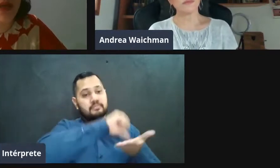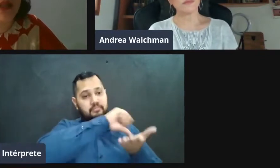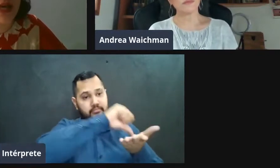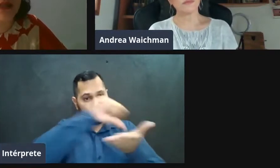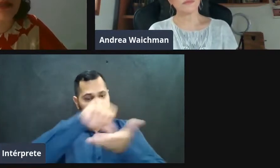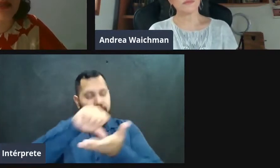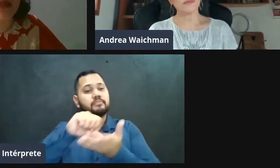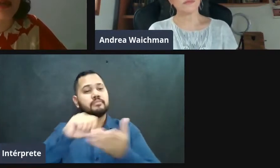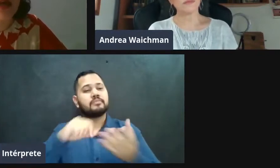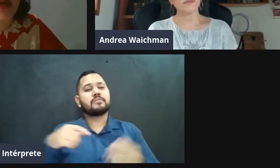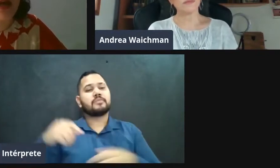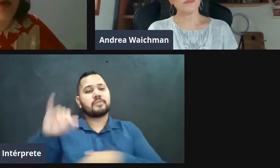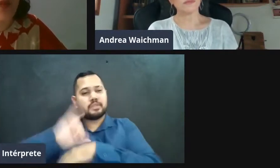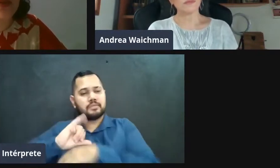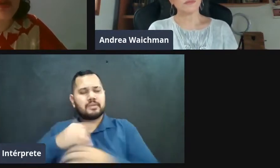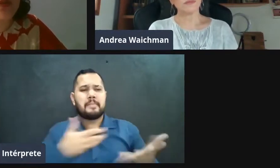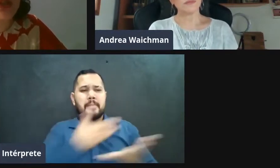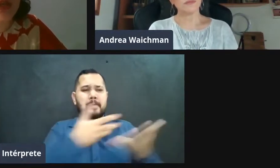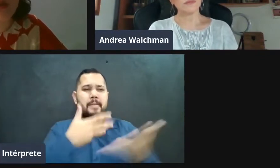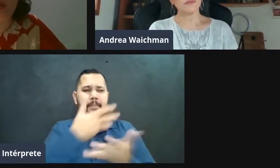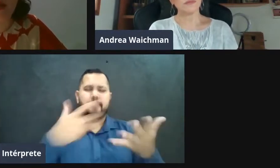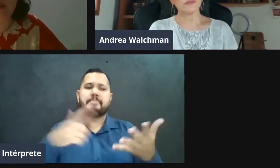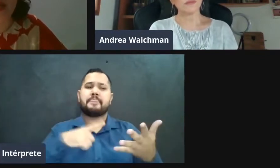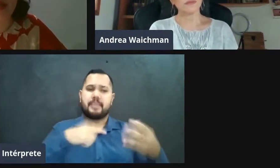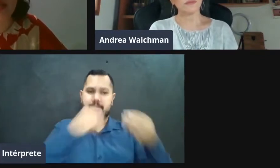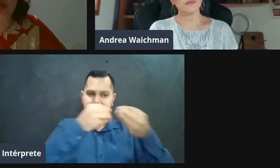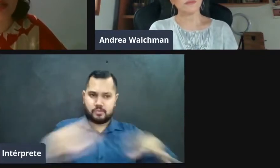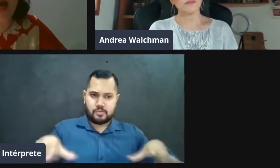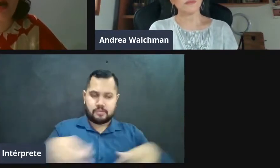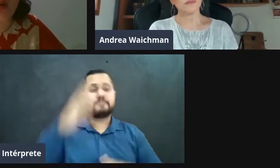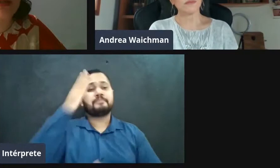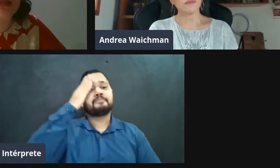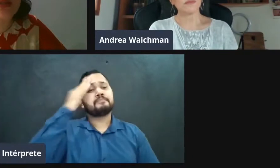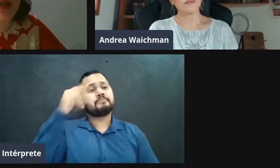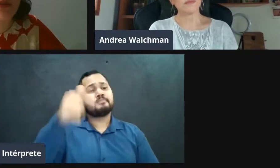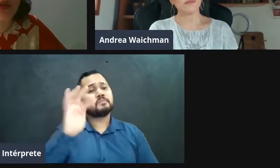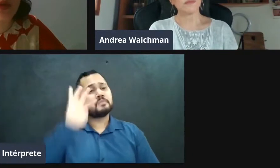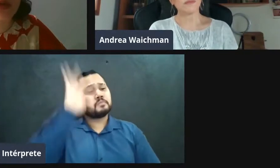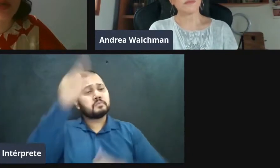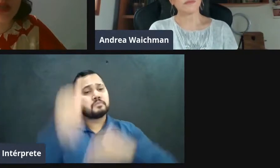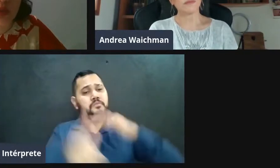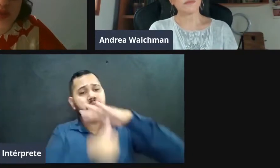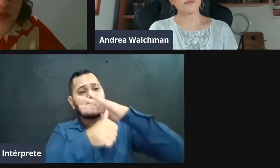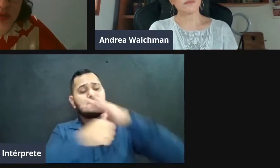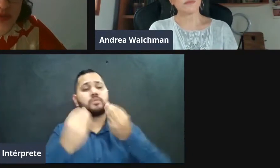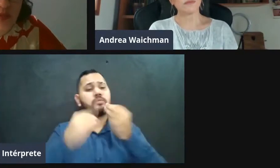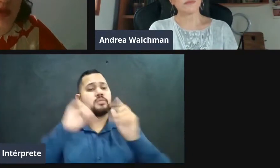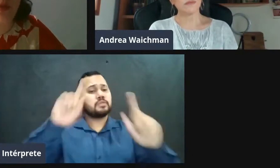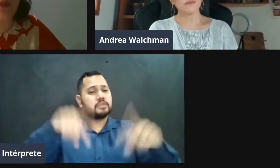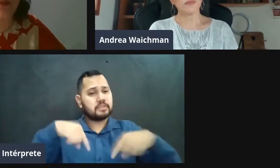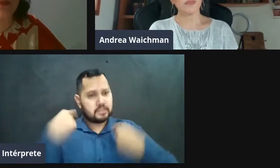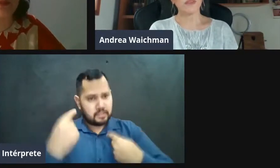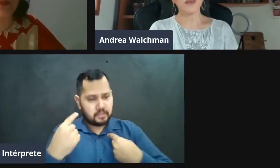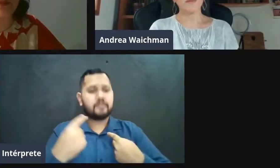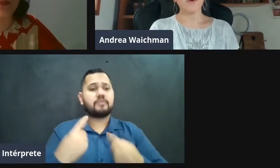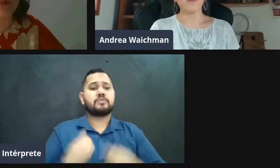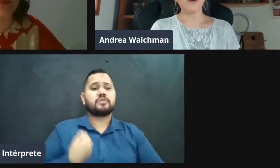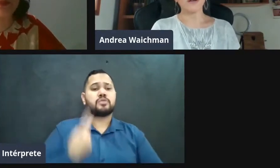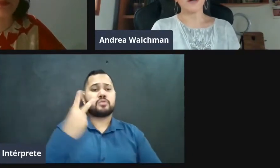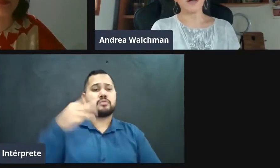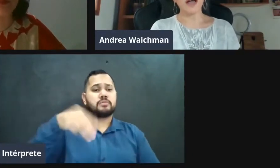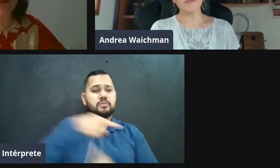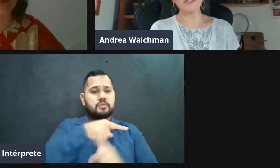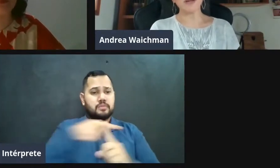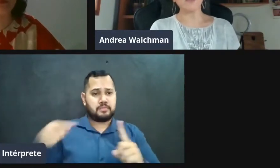sendo impactadas, né? Como a sua administração pretende lidar com esse desafio? A senhora tem 2 minutos e meio.